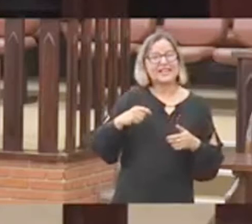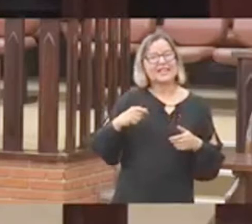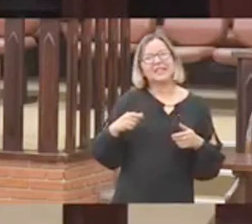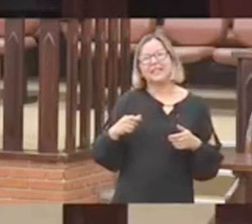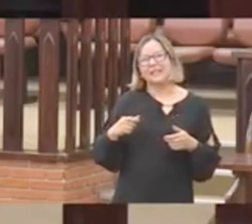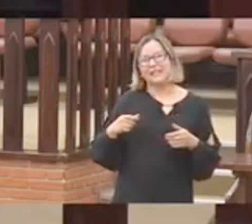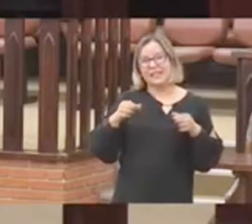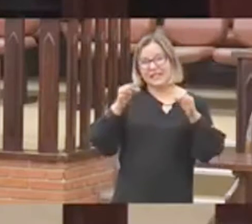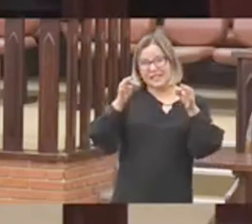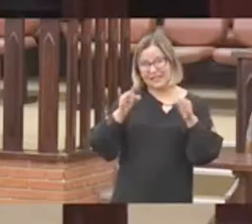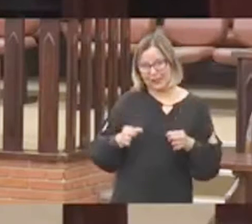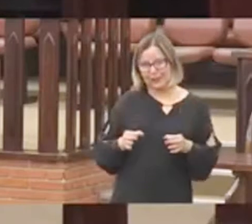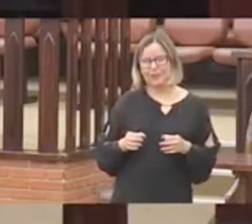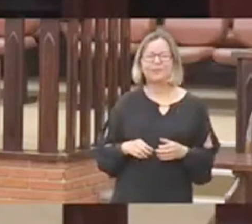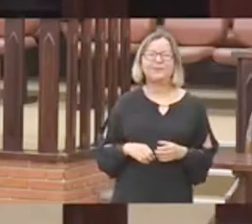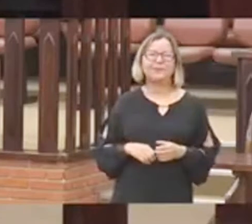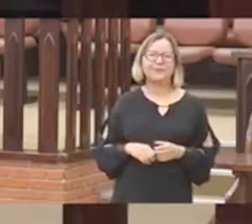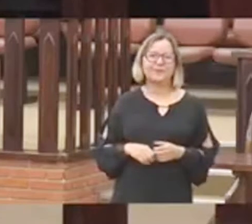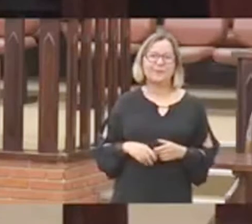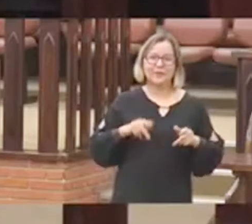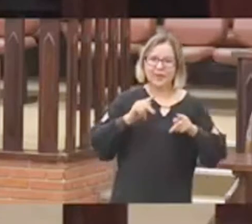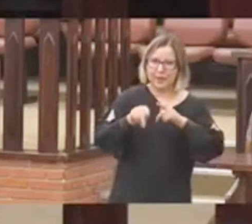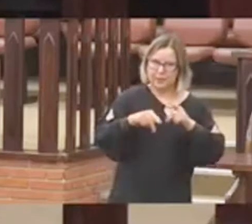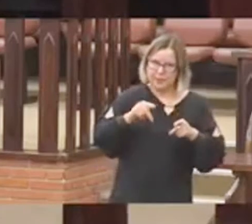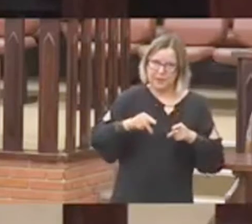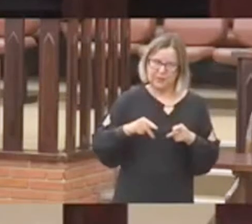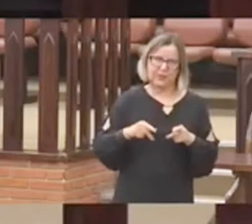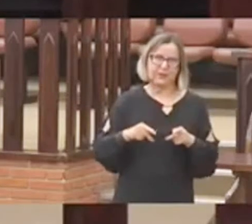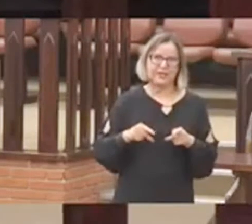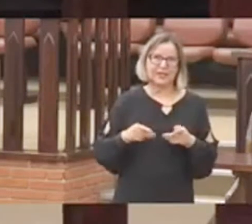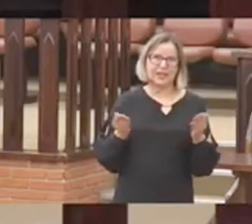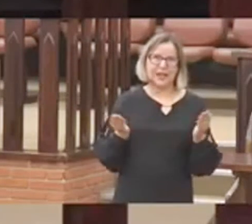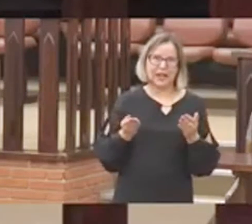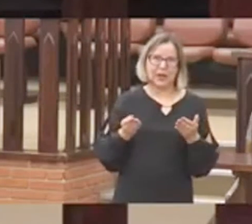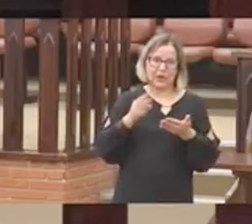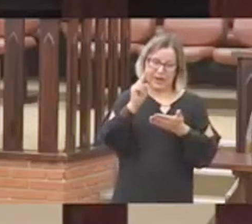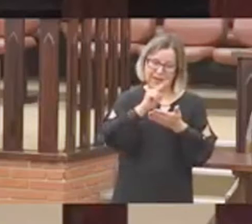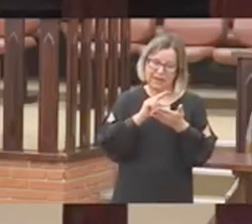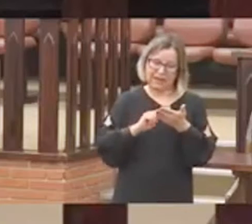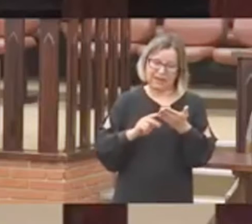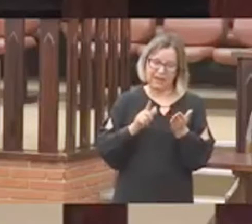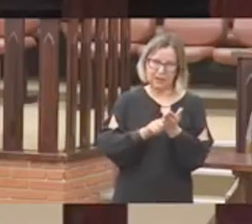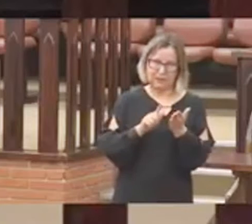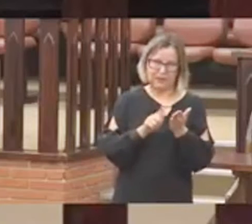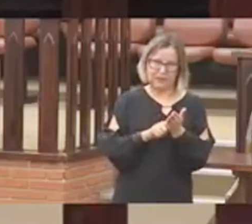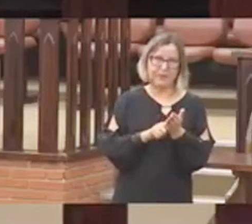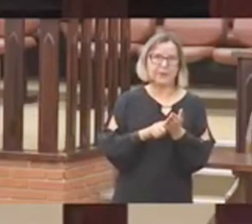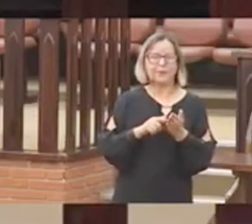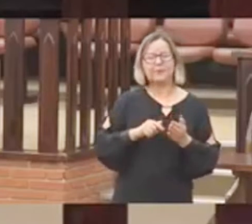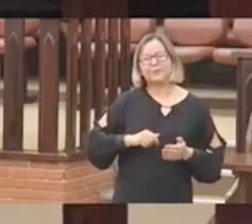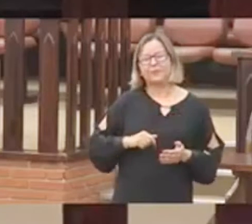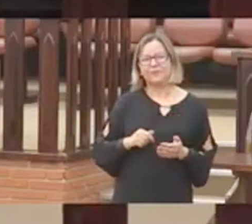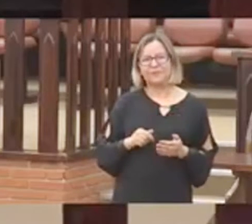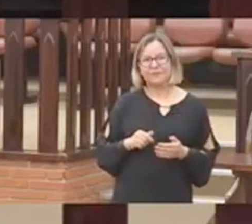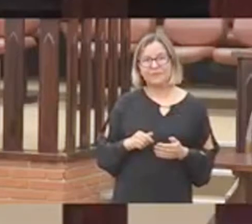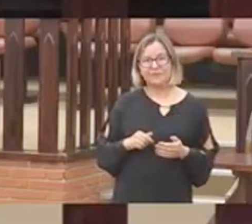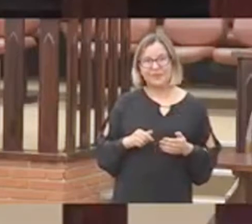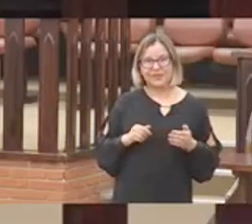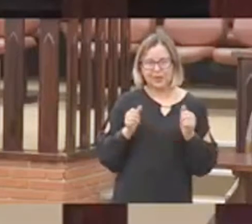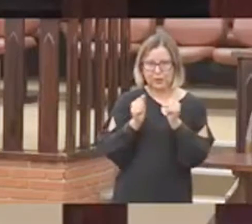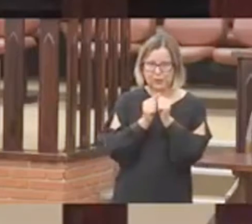Aqueles que estão nos acompanhando pelo boletim, podem ler comigo. Em momentos de